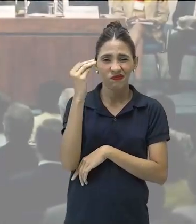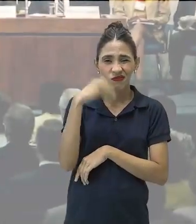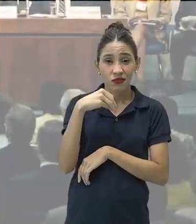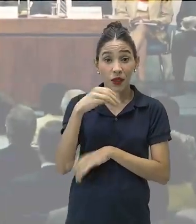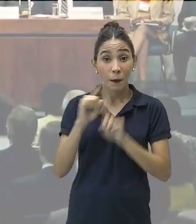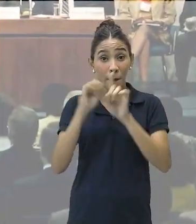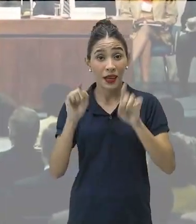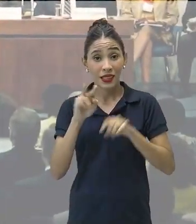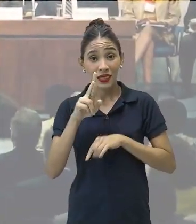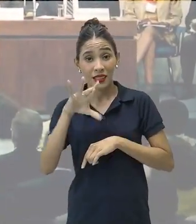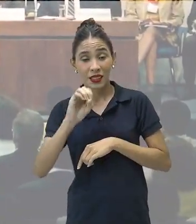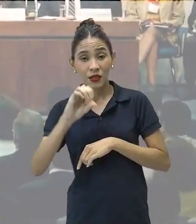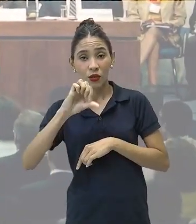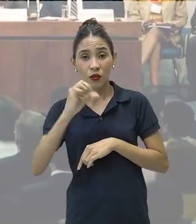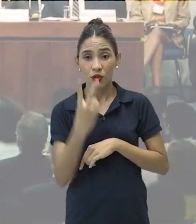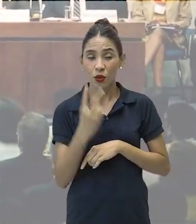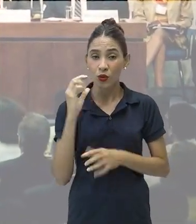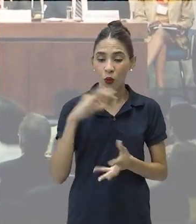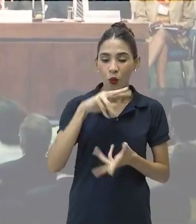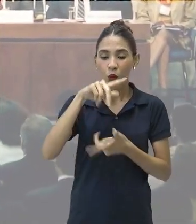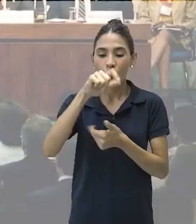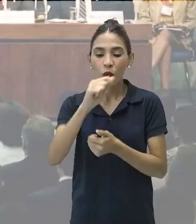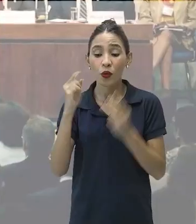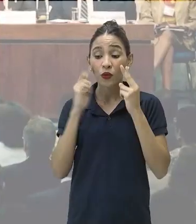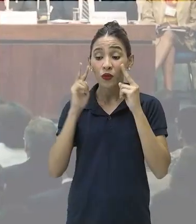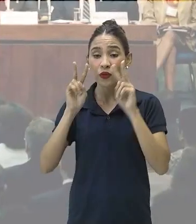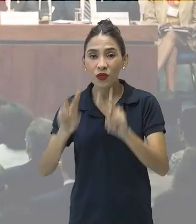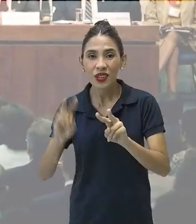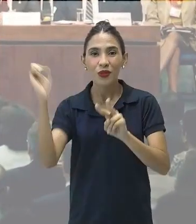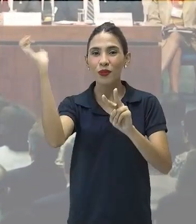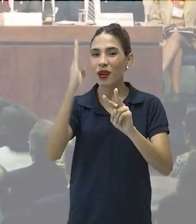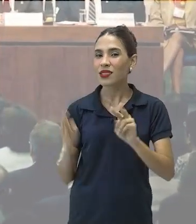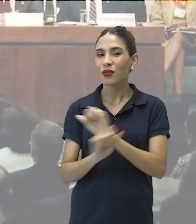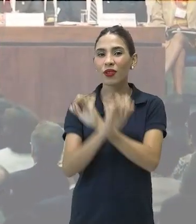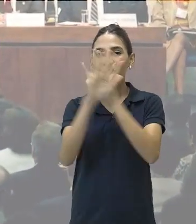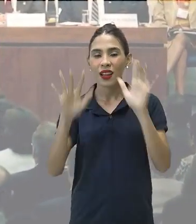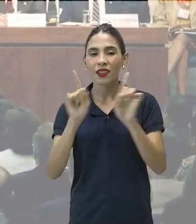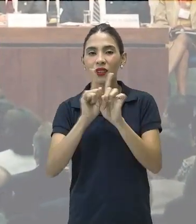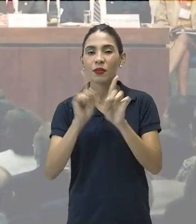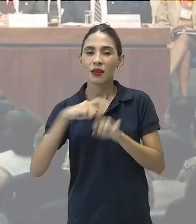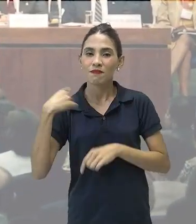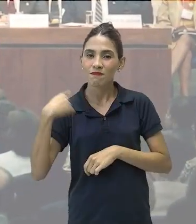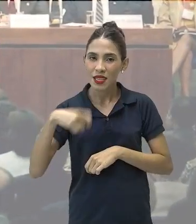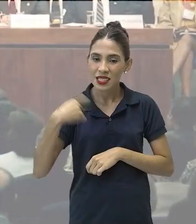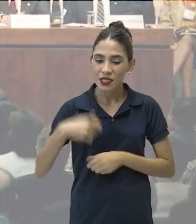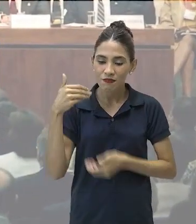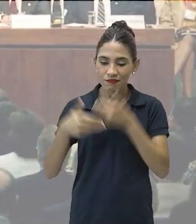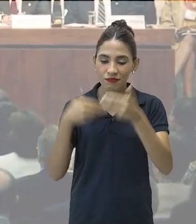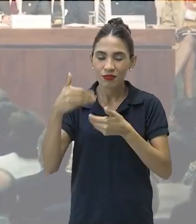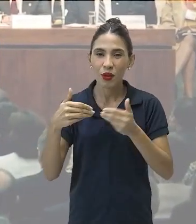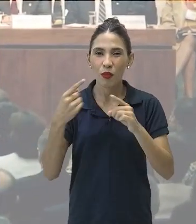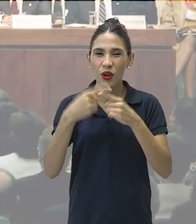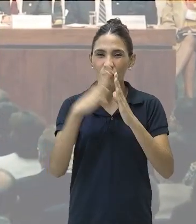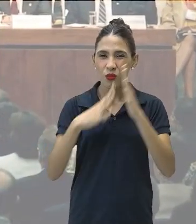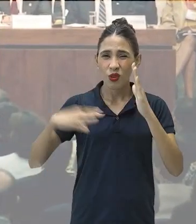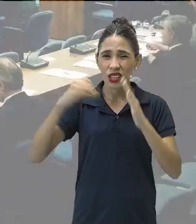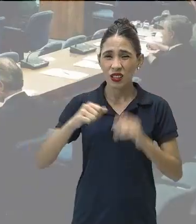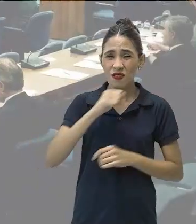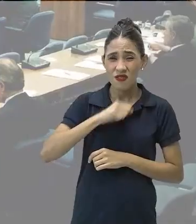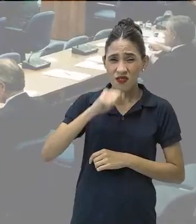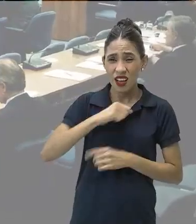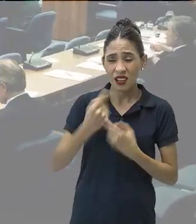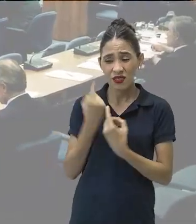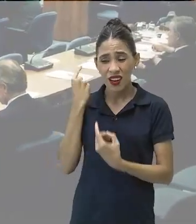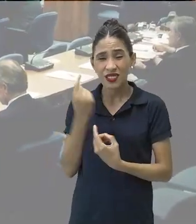Rio 92, o mundo olhou para o Brasil. Ficou claro que era preciso ir além. O modelo antigo não dava mais conta.